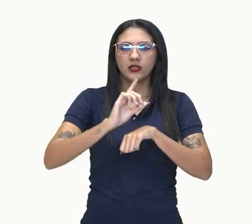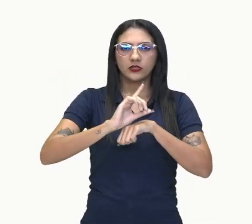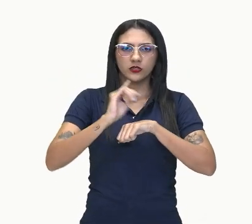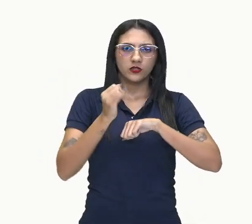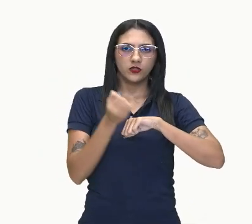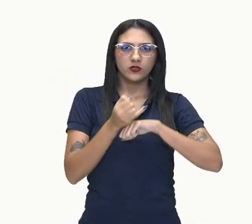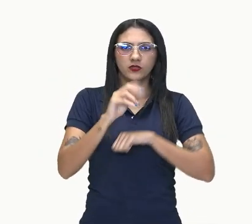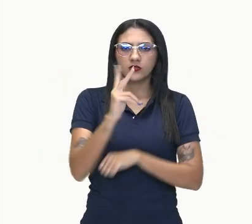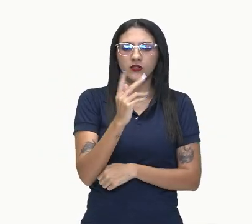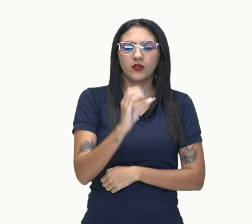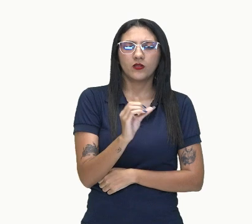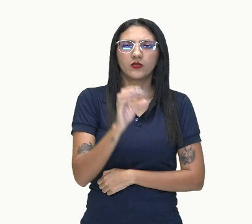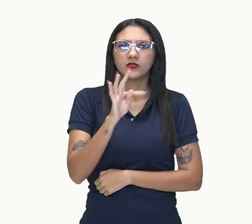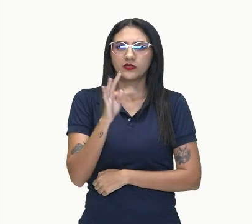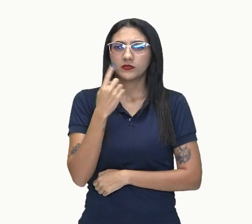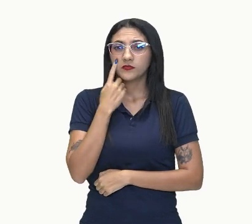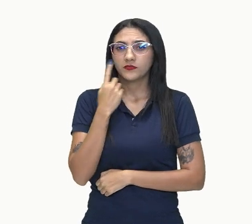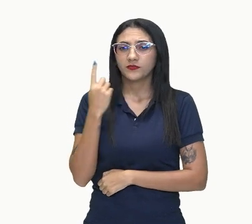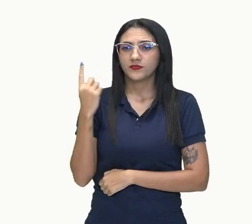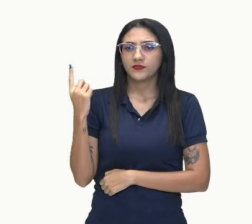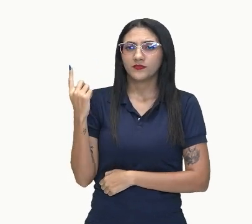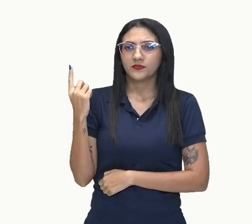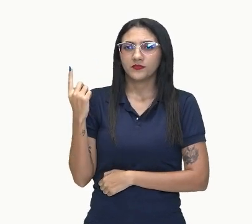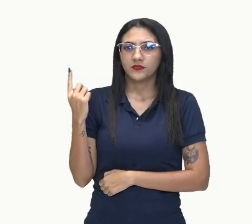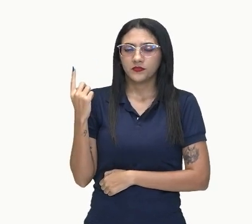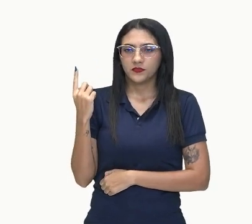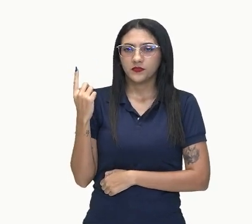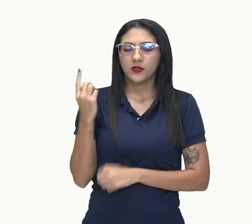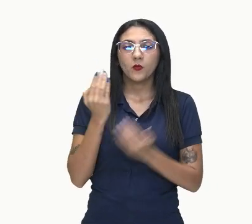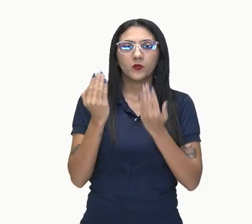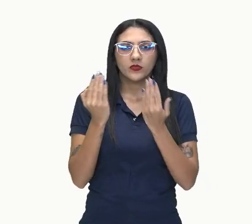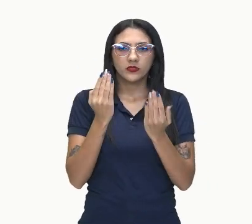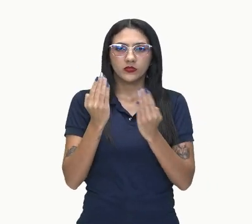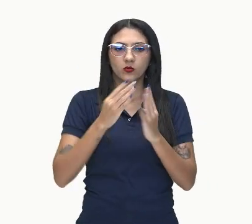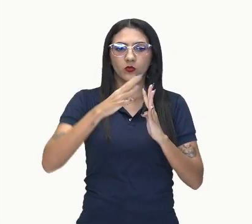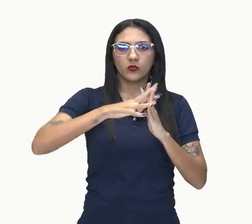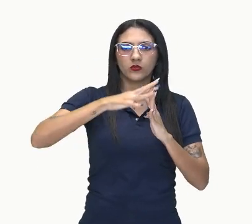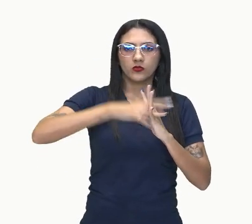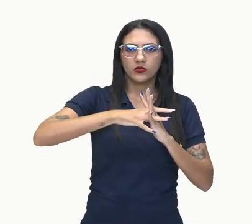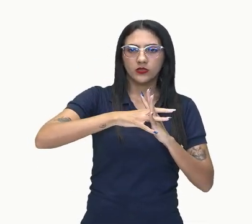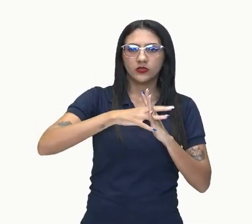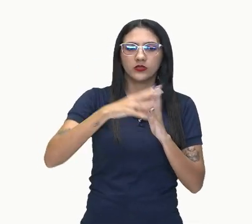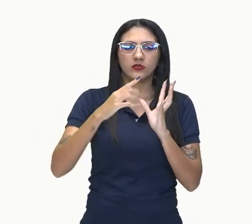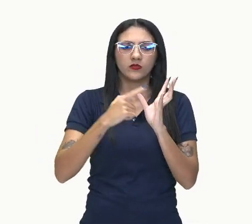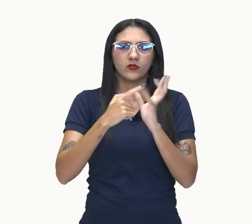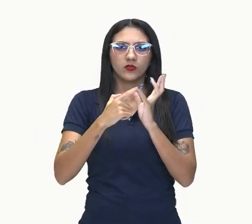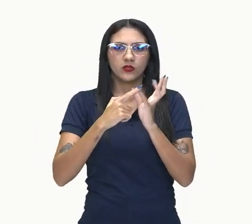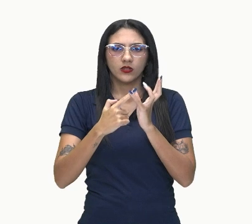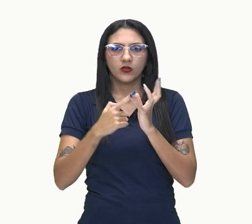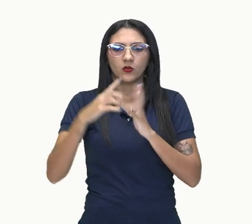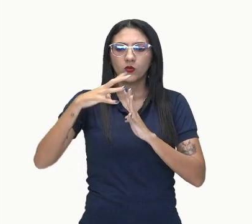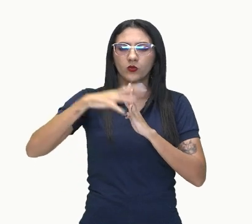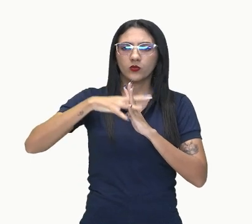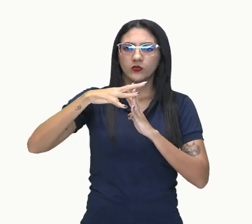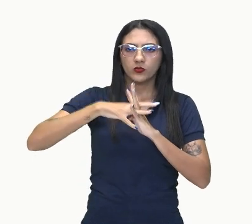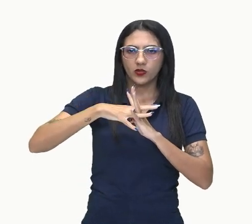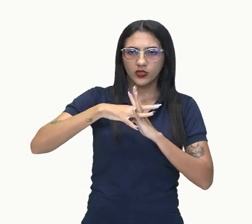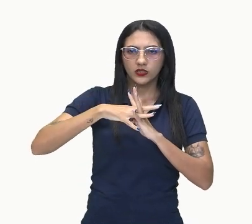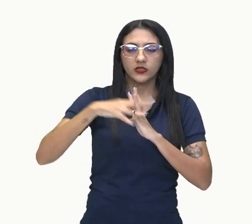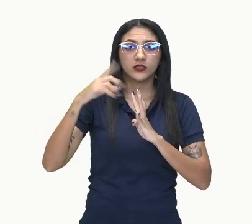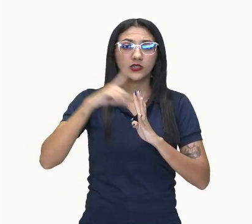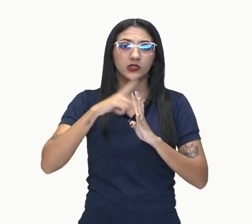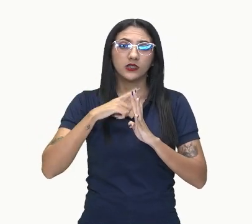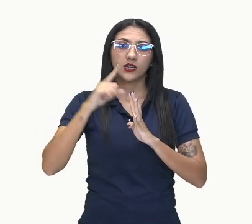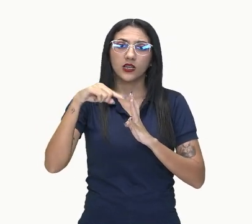termina em consoante, vogal, consoante. Se ele termina em consoante, vogal,